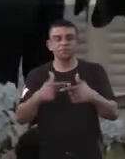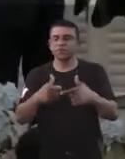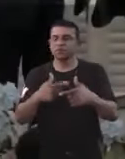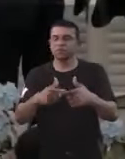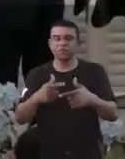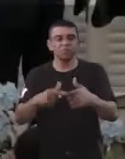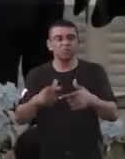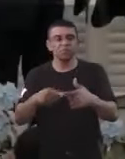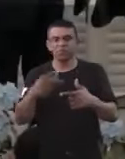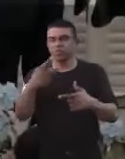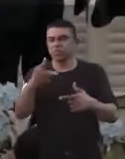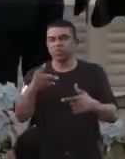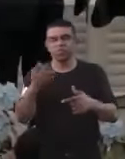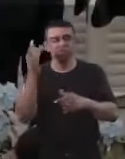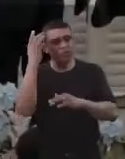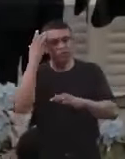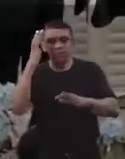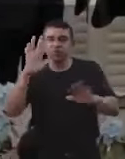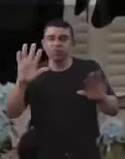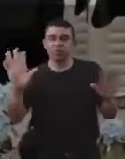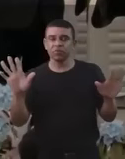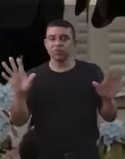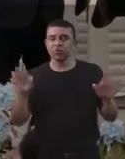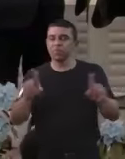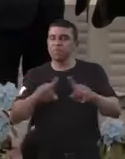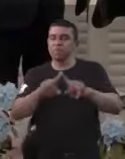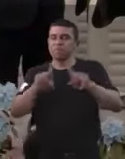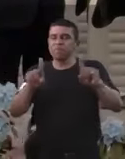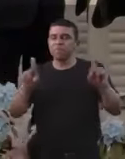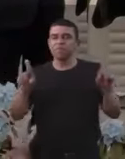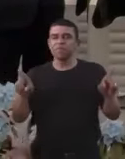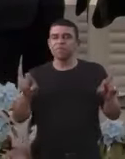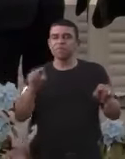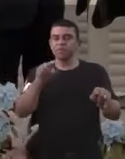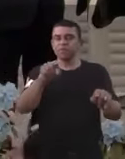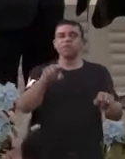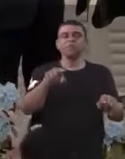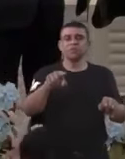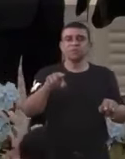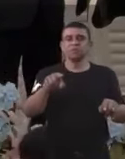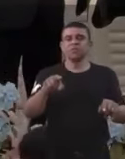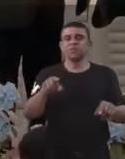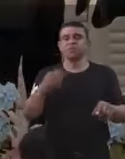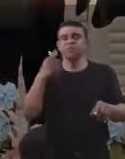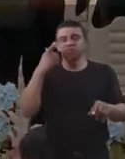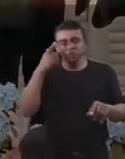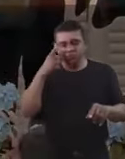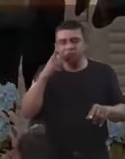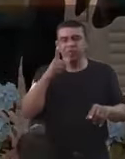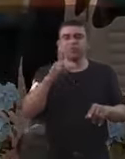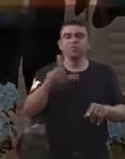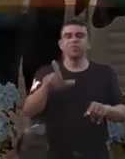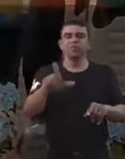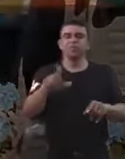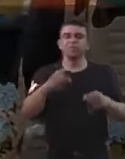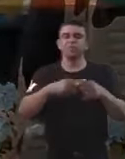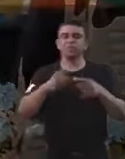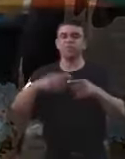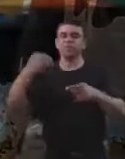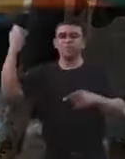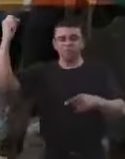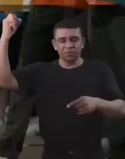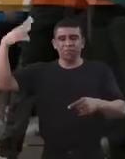graça. A graça de Jesus te capacita a vencer a contenda,